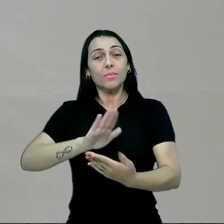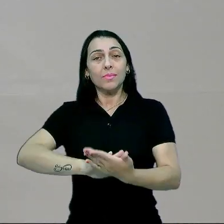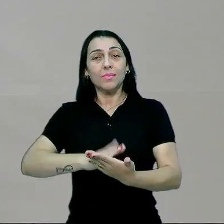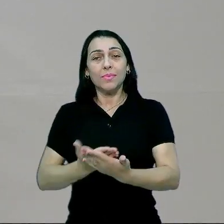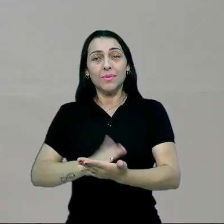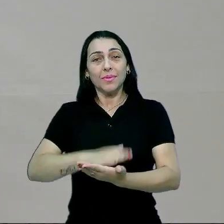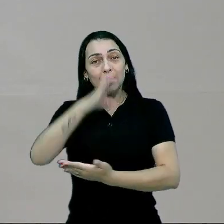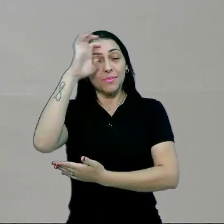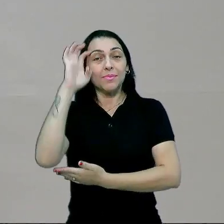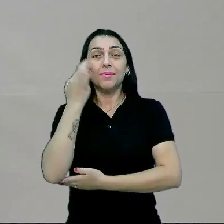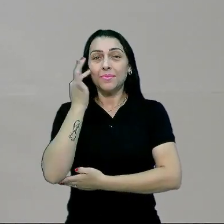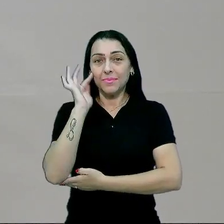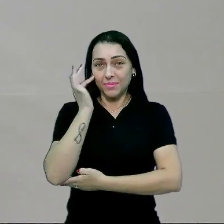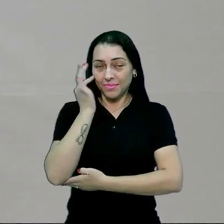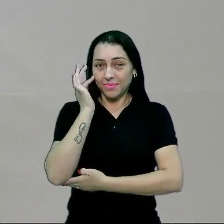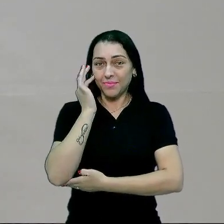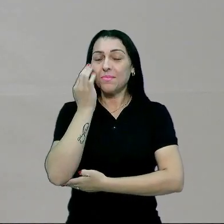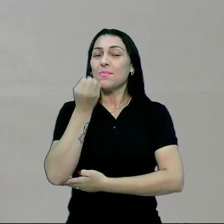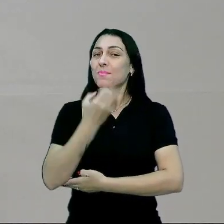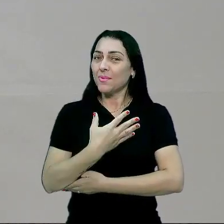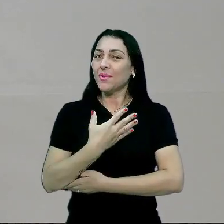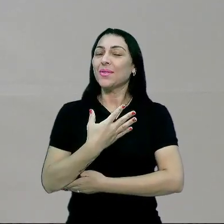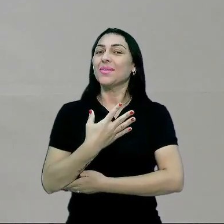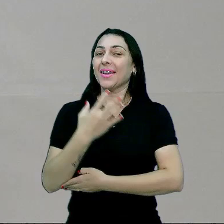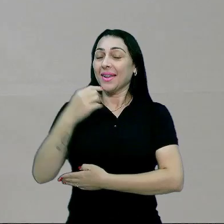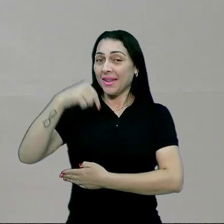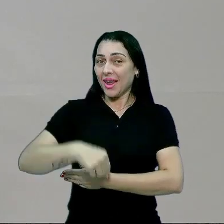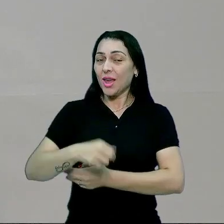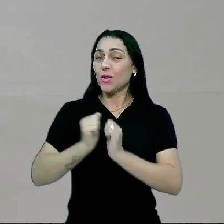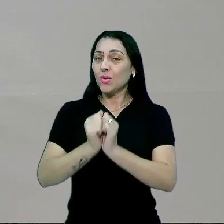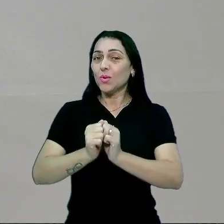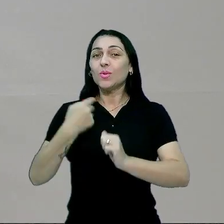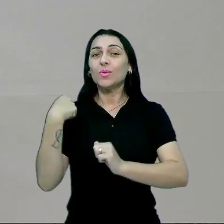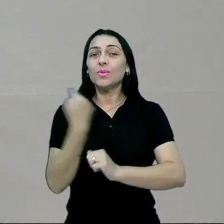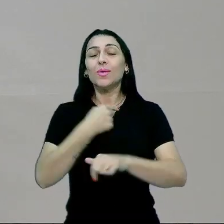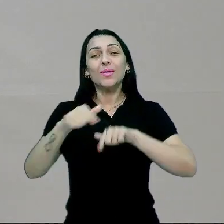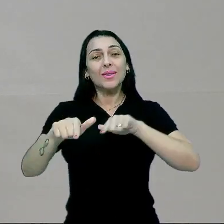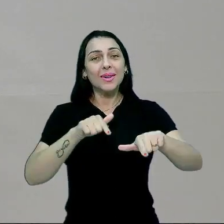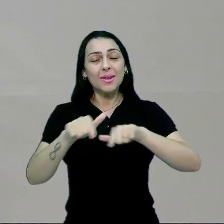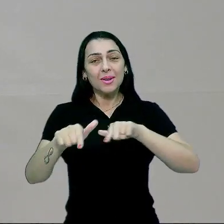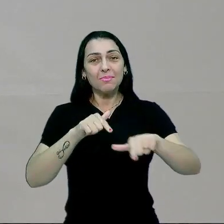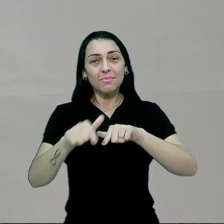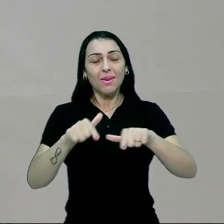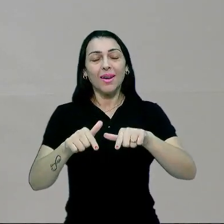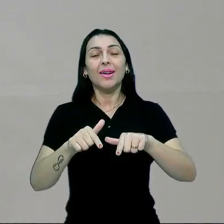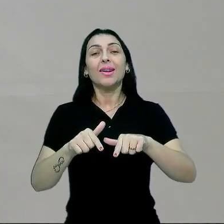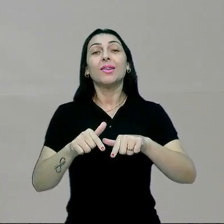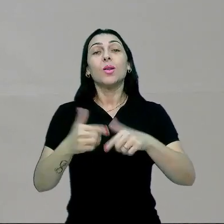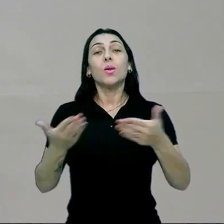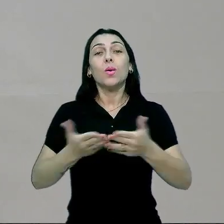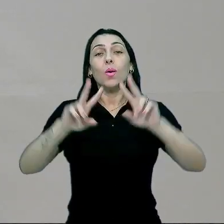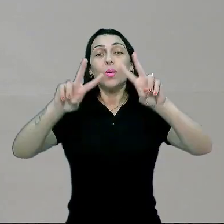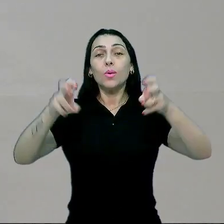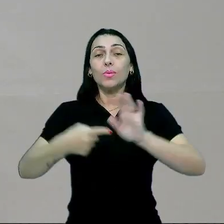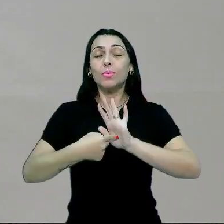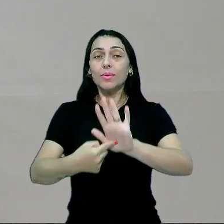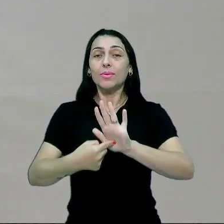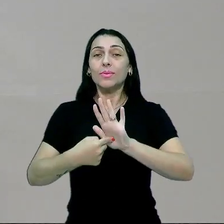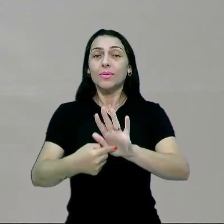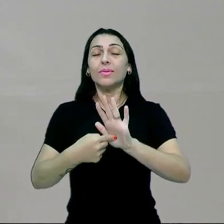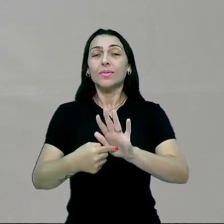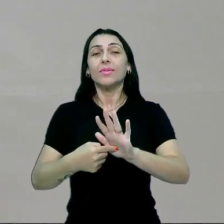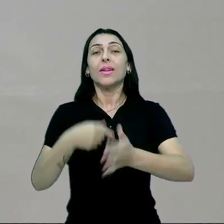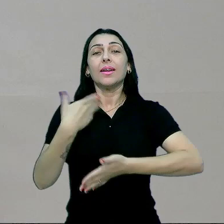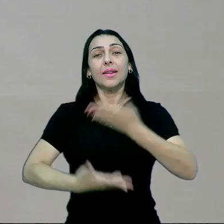da Fofa, muito simpática aqui no nosso trabalho, e hoje nós vamos abordar um tema que